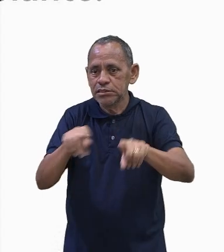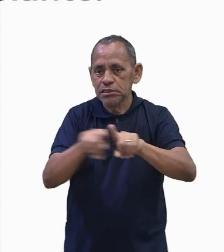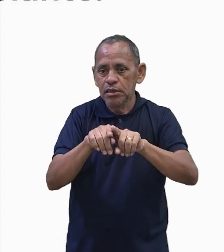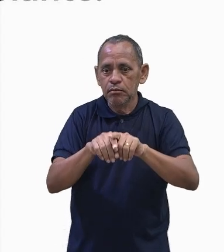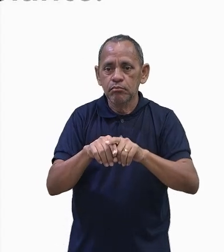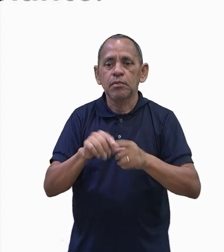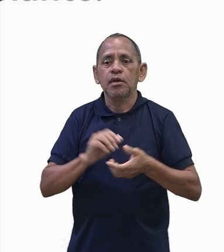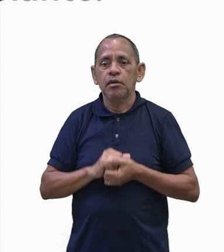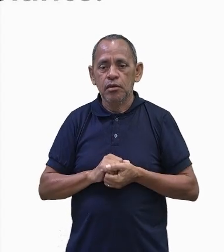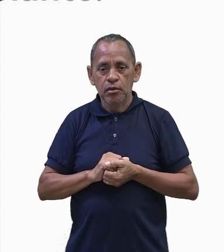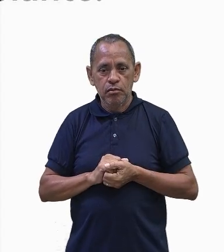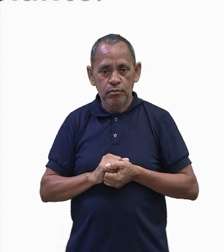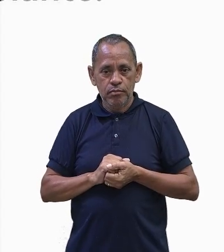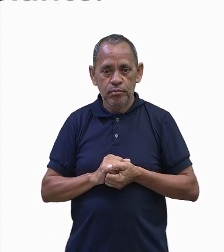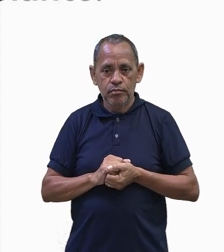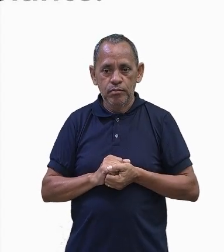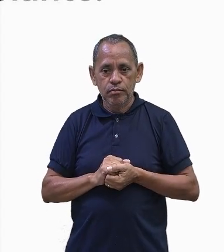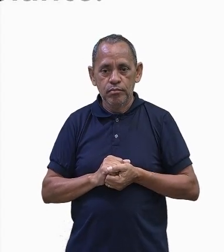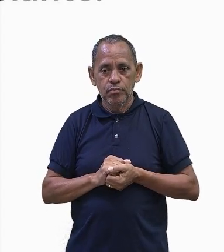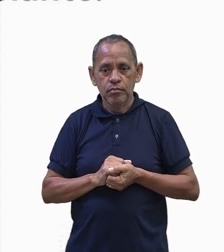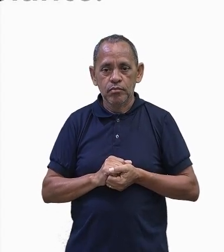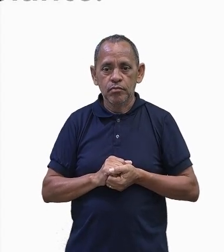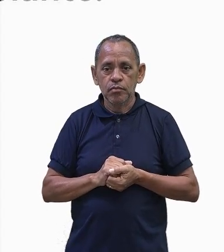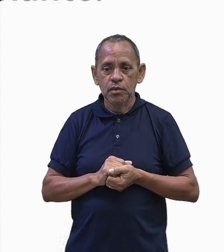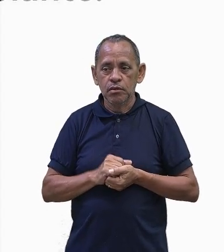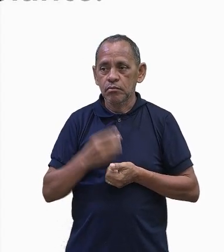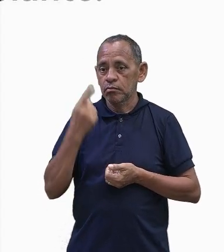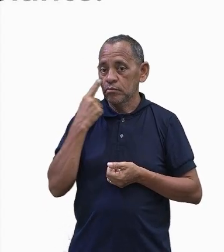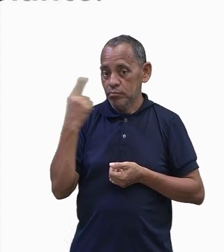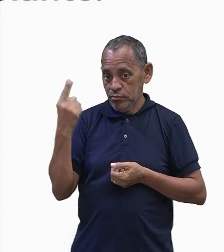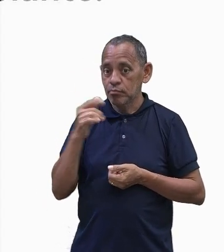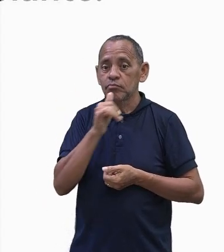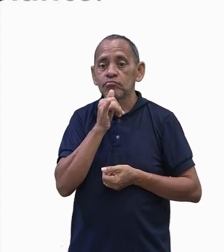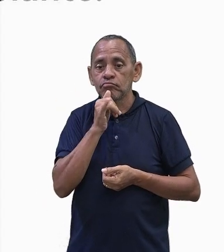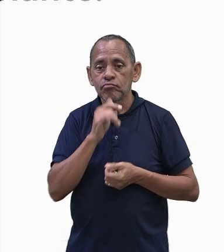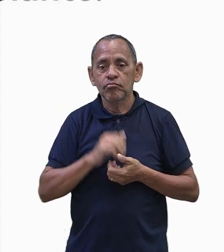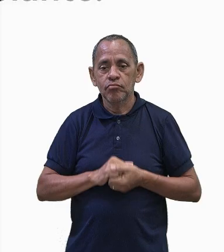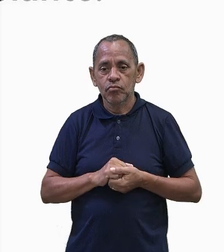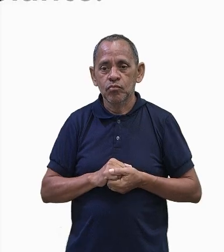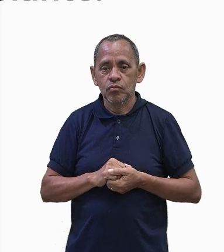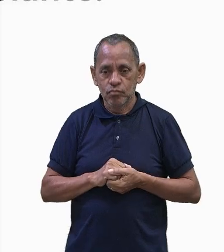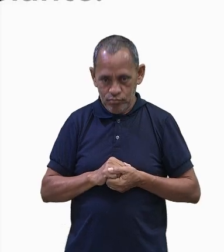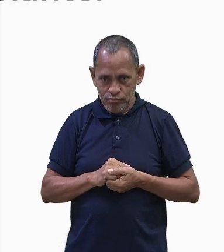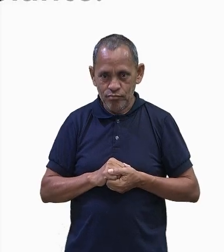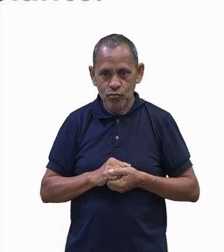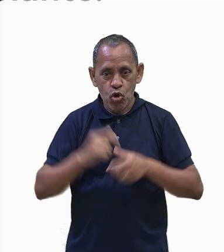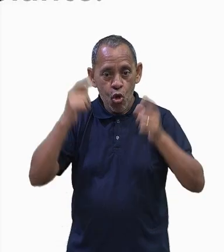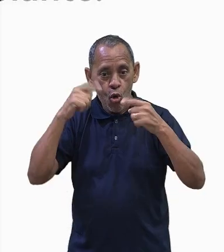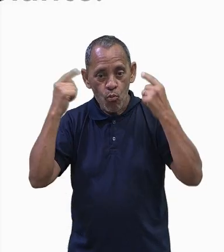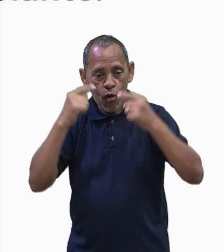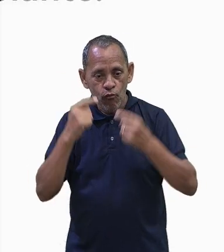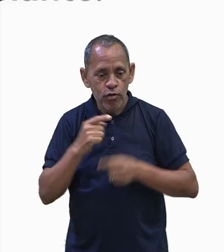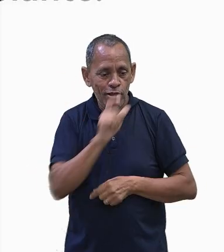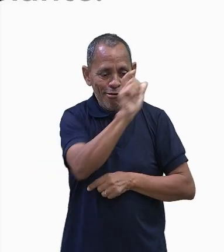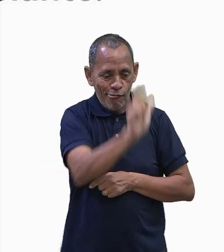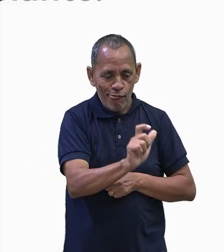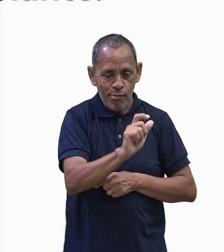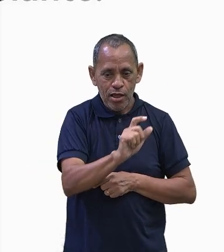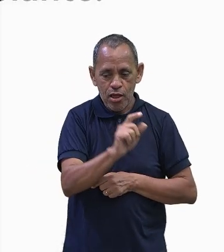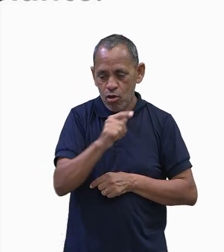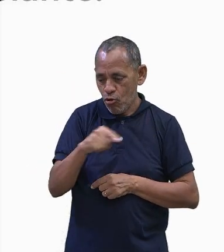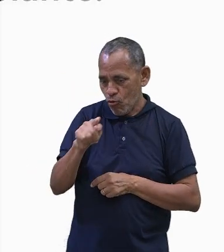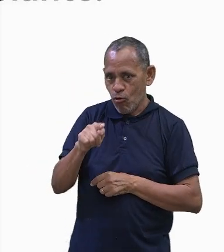a representação, uma ovelha, e ao lado dela, né, nós temos uma ovelha exatamente igual, representando então essa ideia